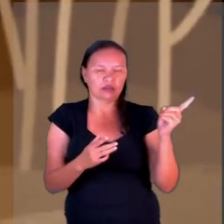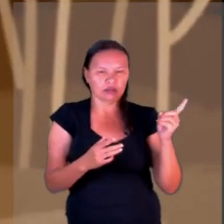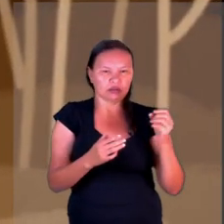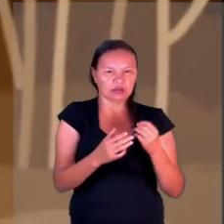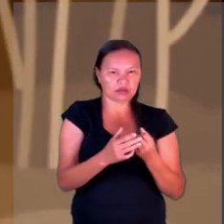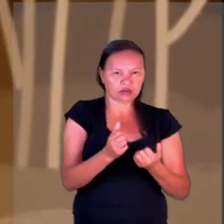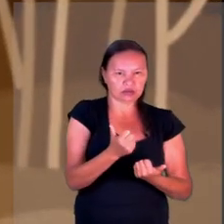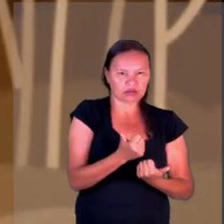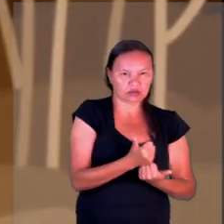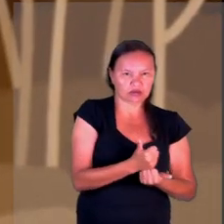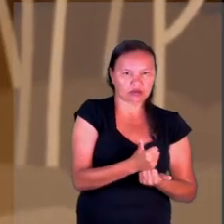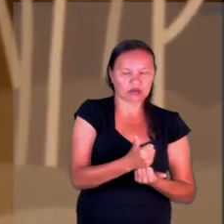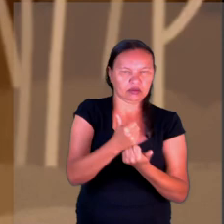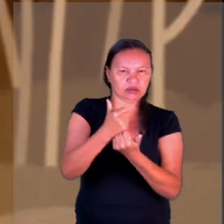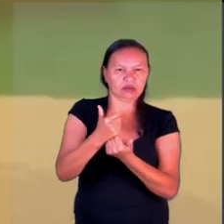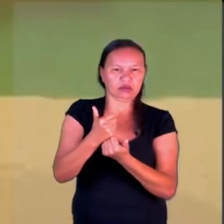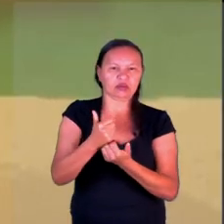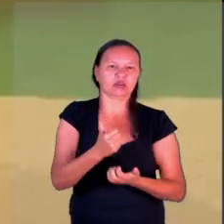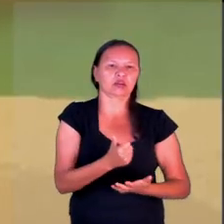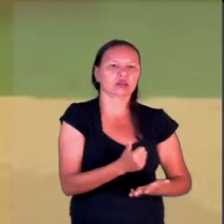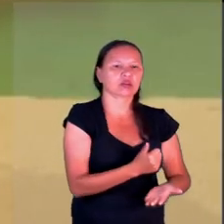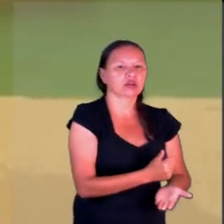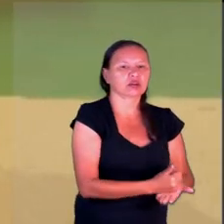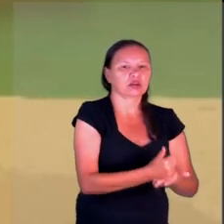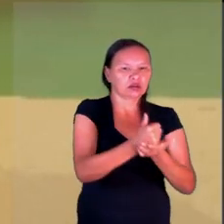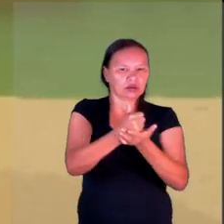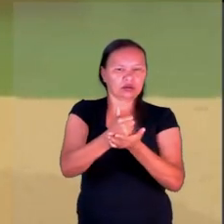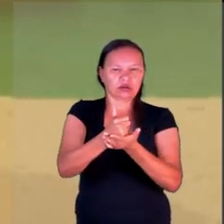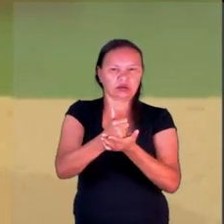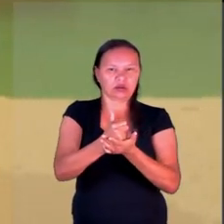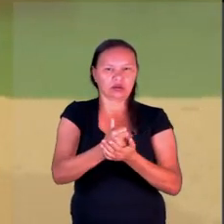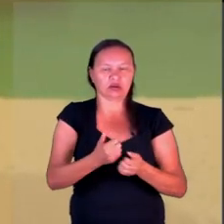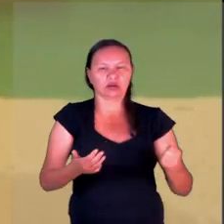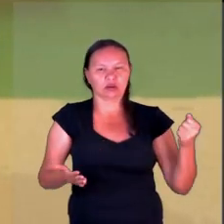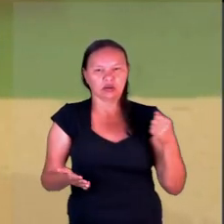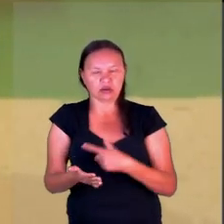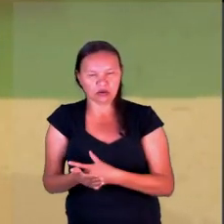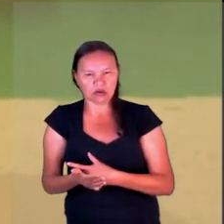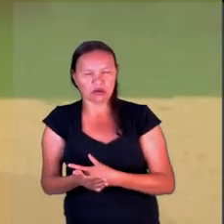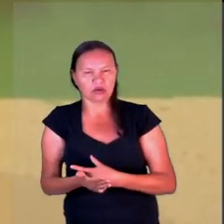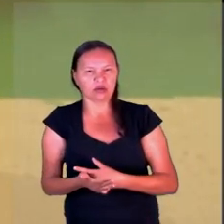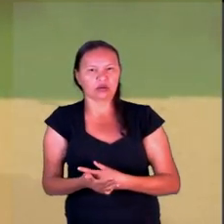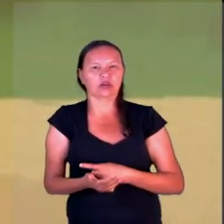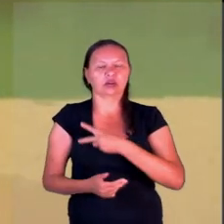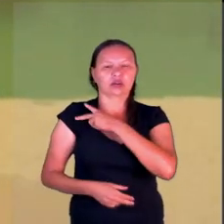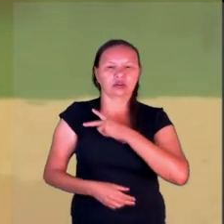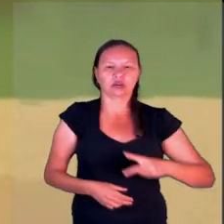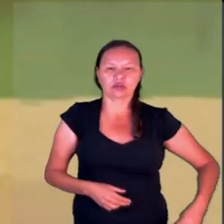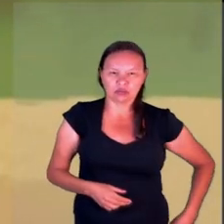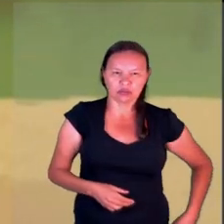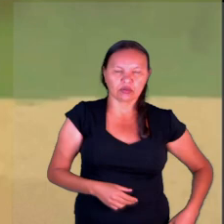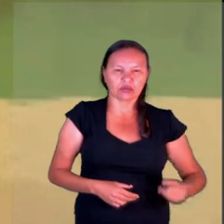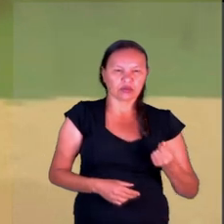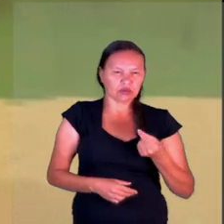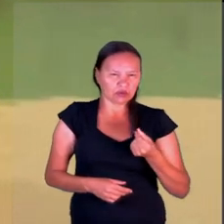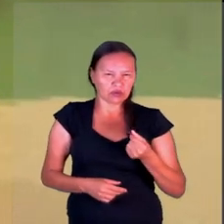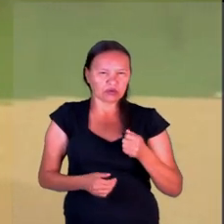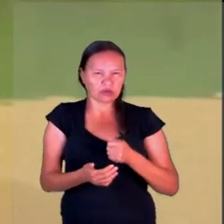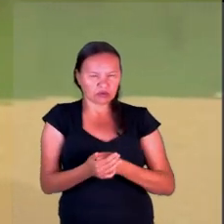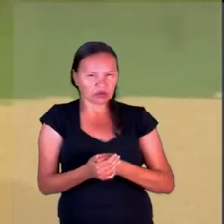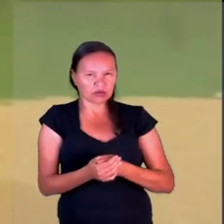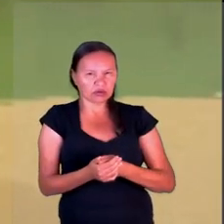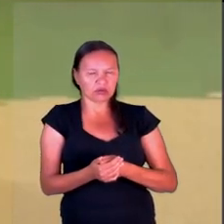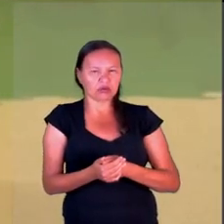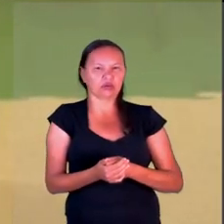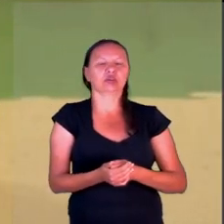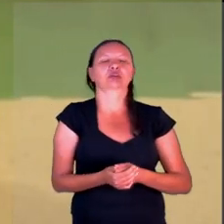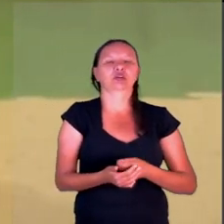das instituições de apoio com um prano direto da comunidade o governo economiza pois reduz o lixo gerado e não